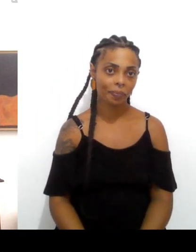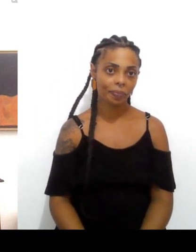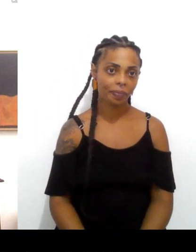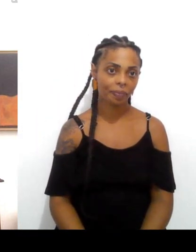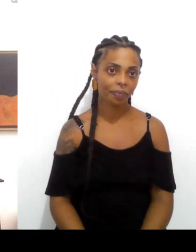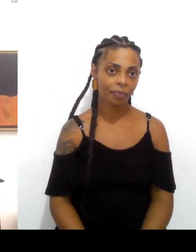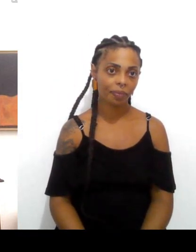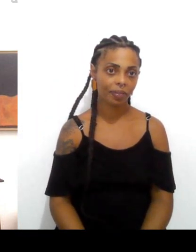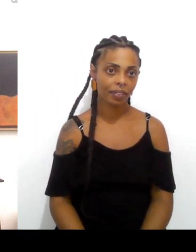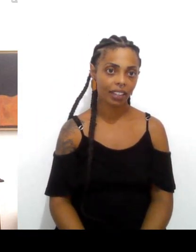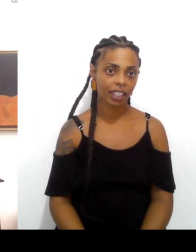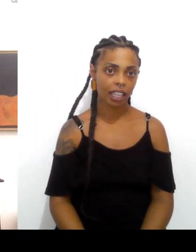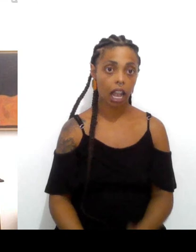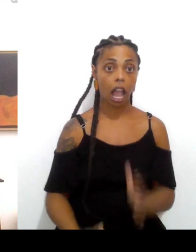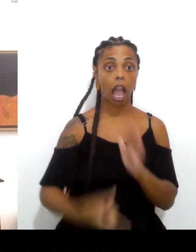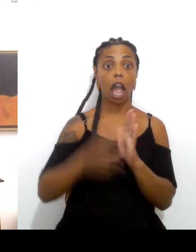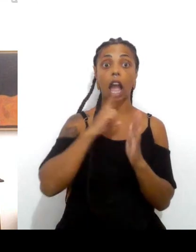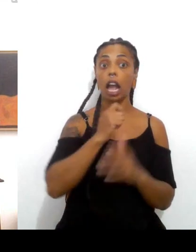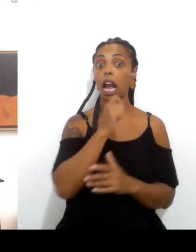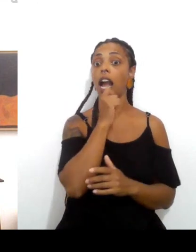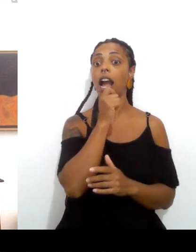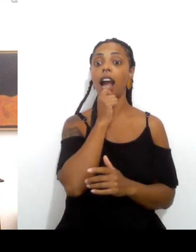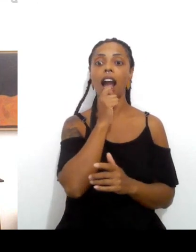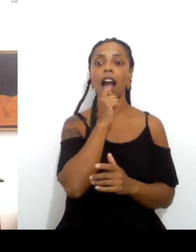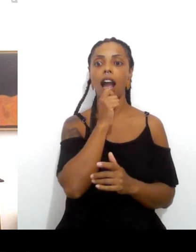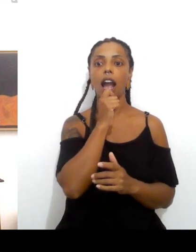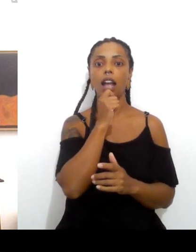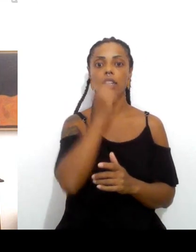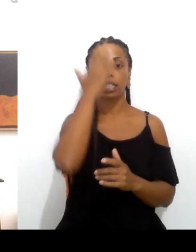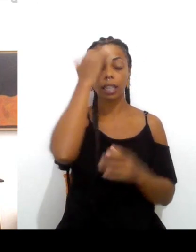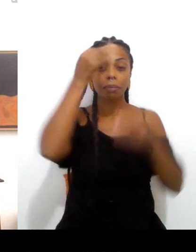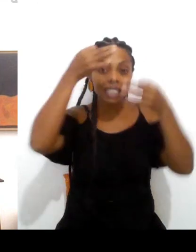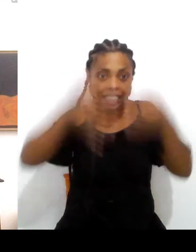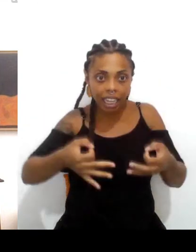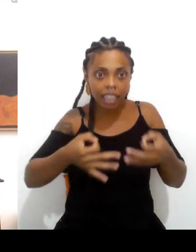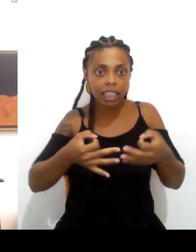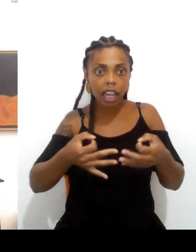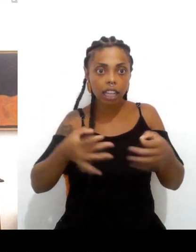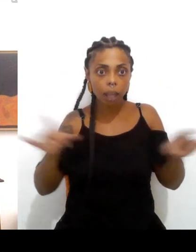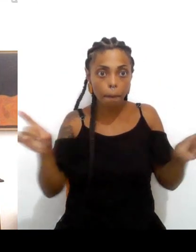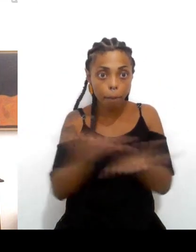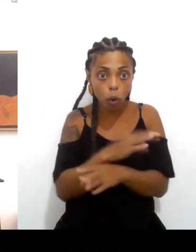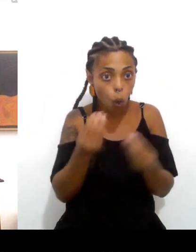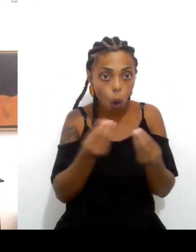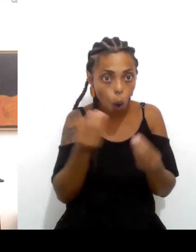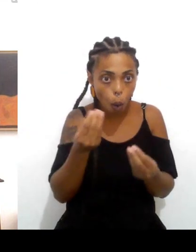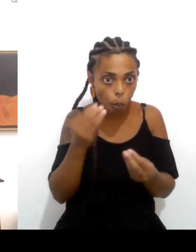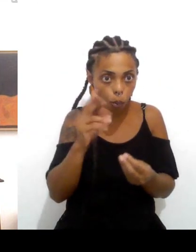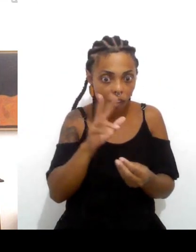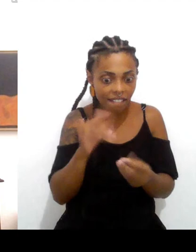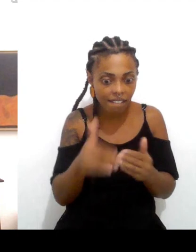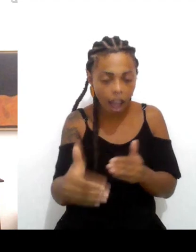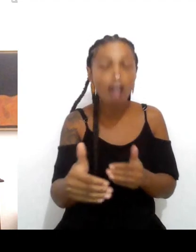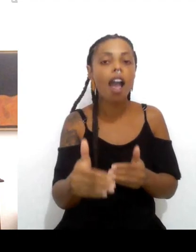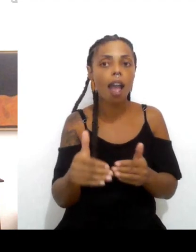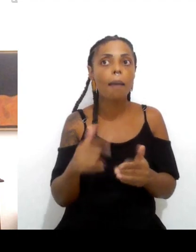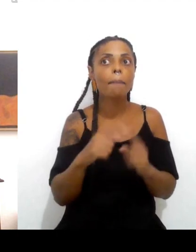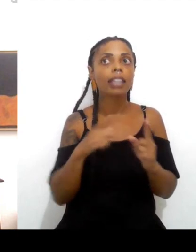antes de ter uma ideia real eu acho que tem uma coisa que acontece